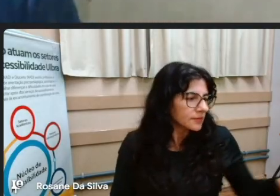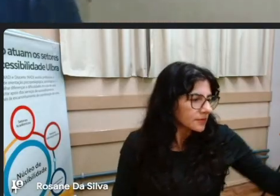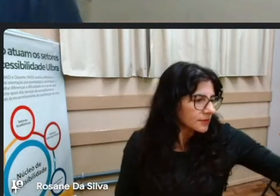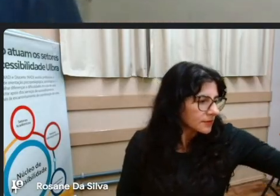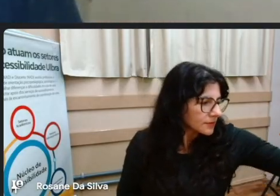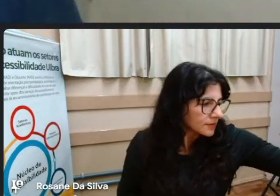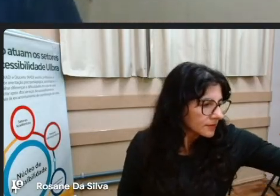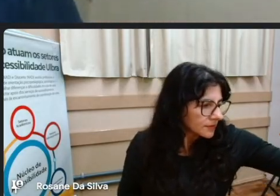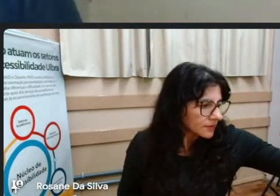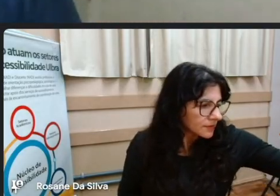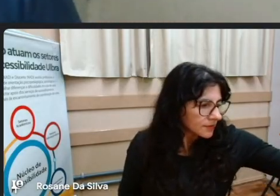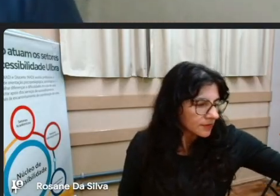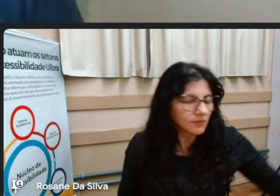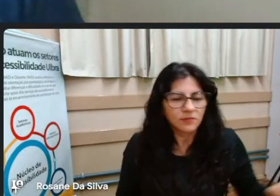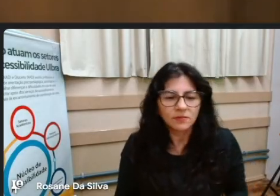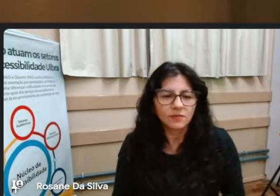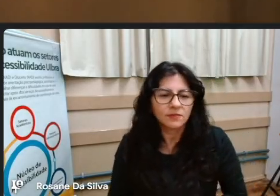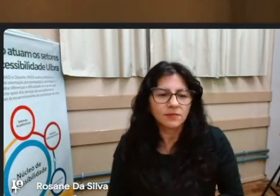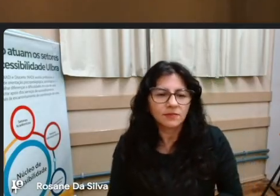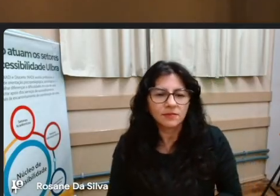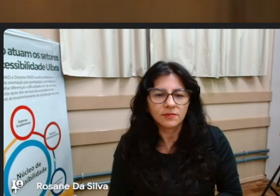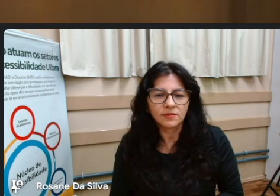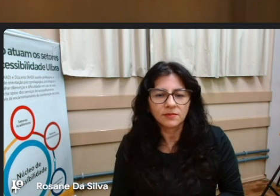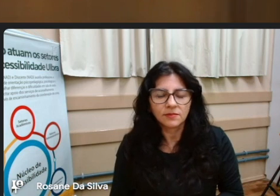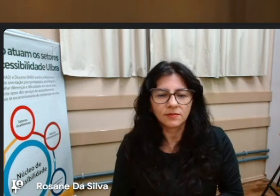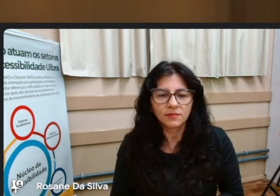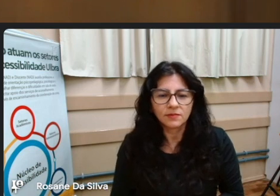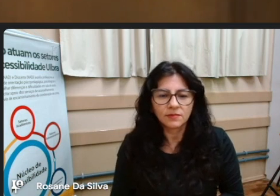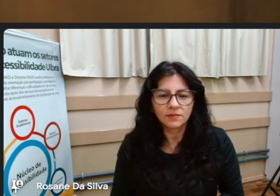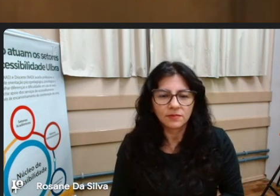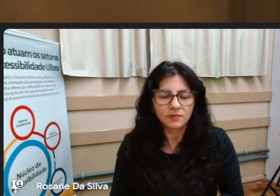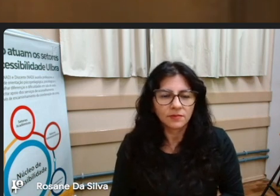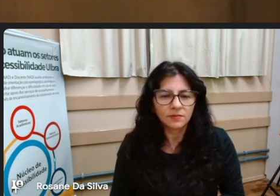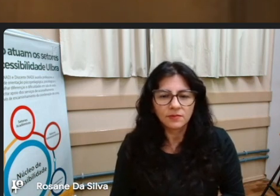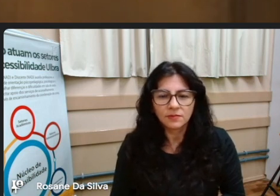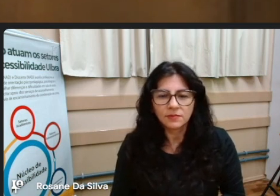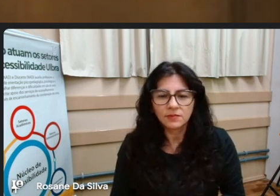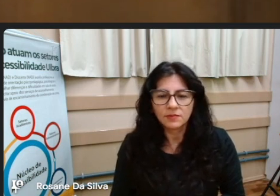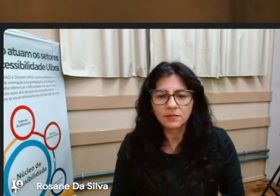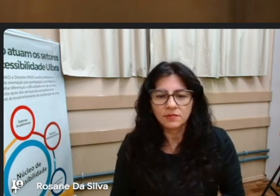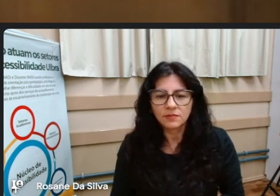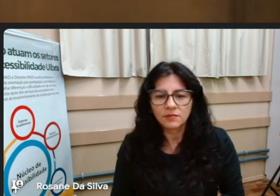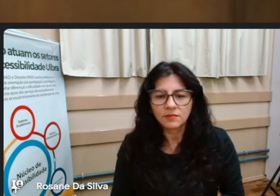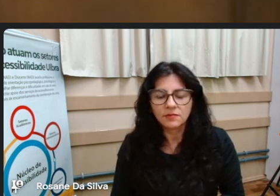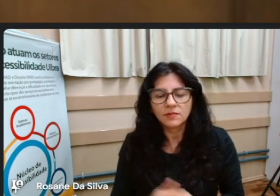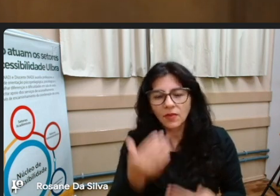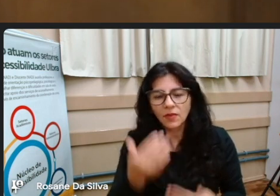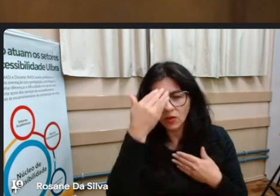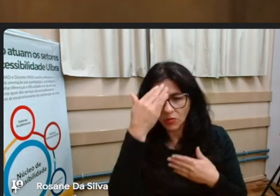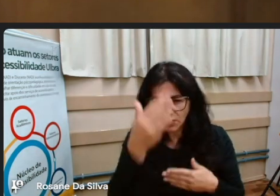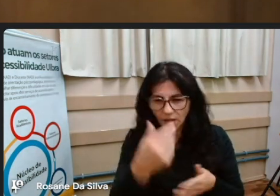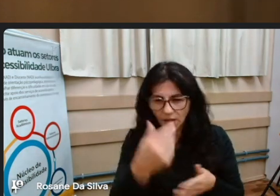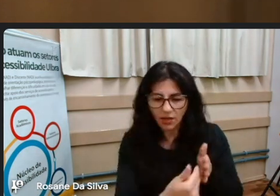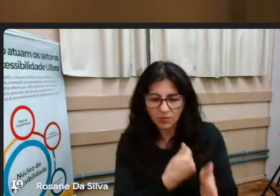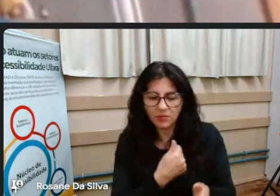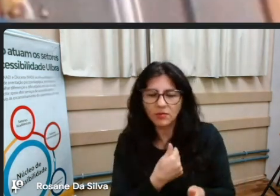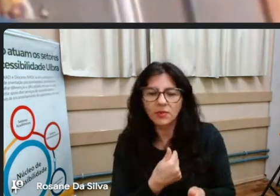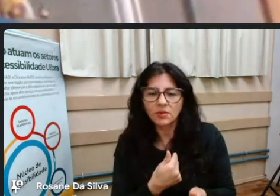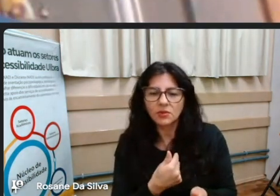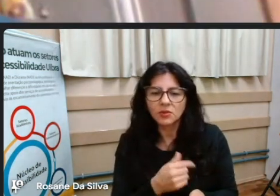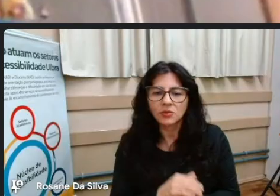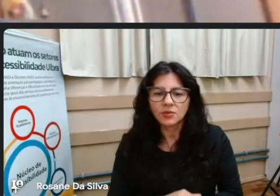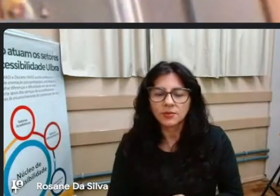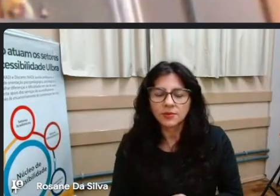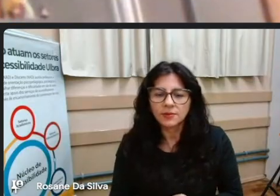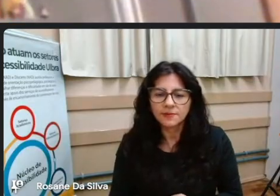Obrigado que posso deixar o professor luí e depois passamos pro professor a para responder sésio